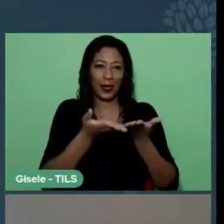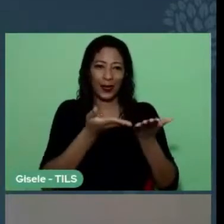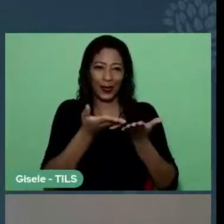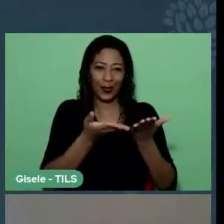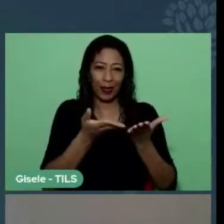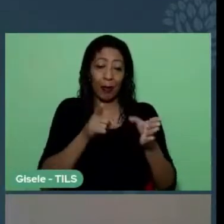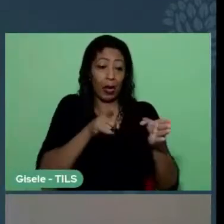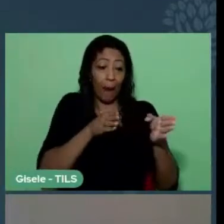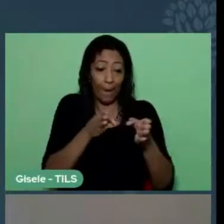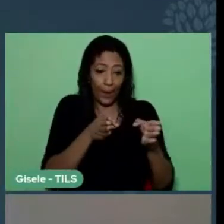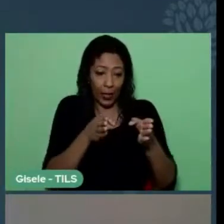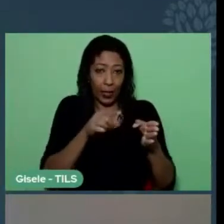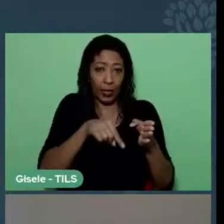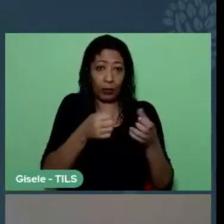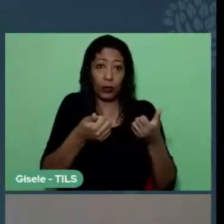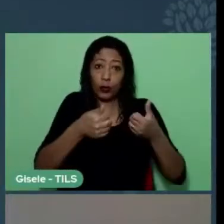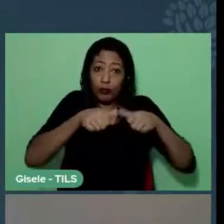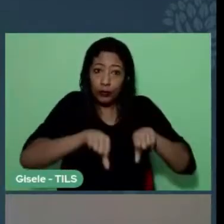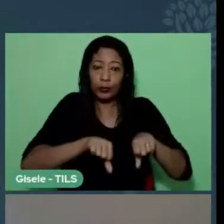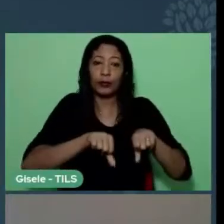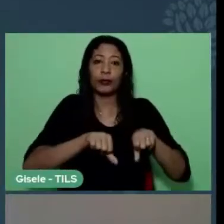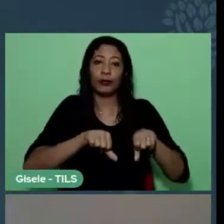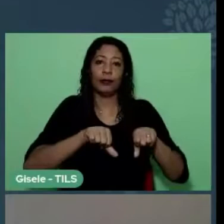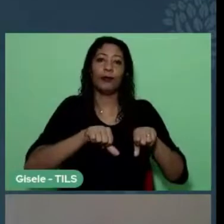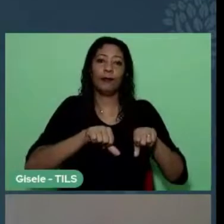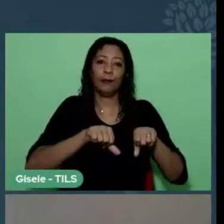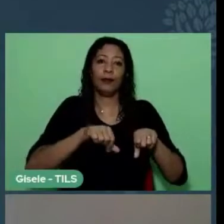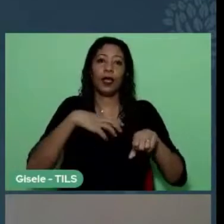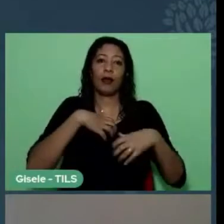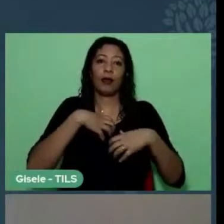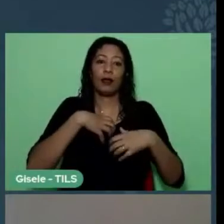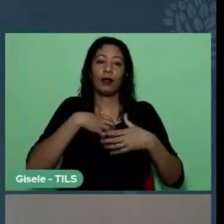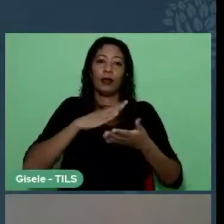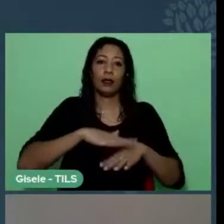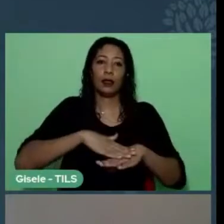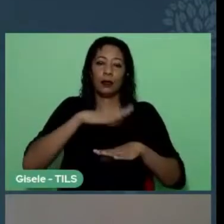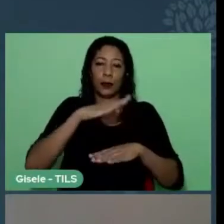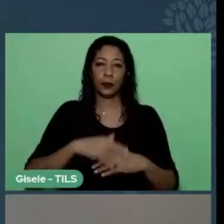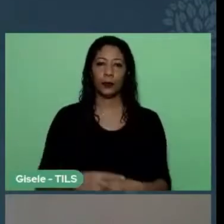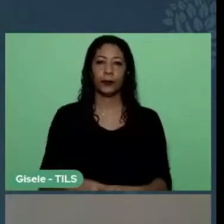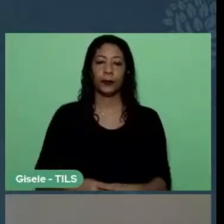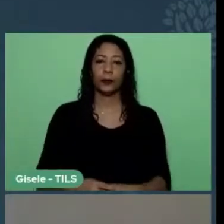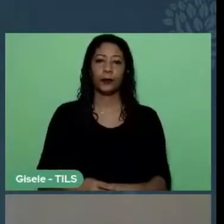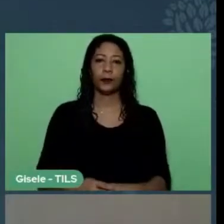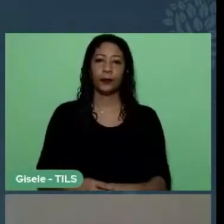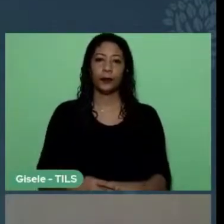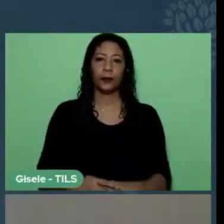de crise, para esse momento agudo aí de mais sintomas, que é a terapia de resgate.